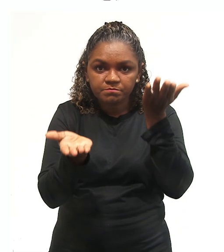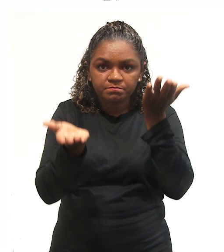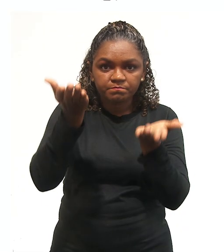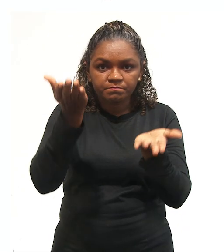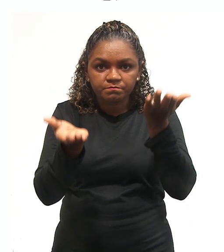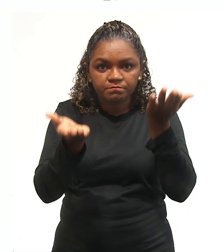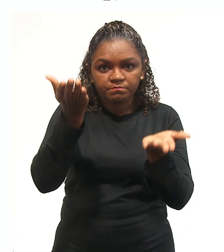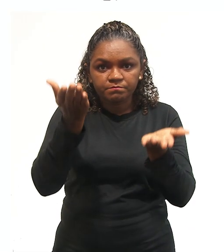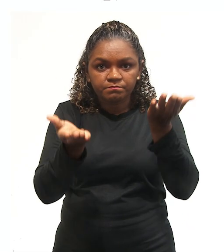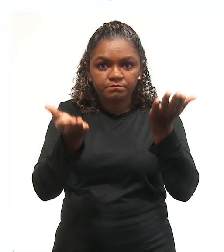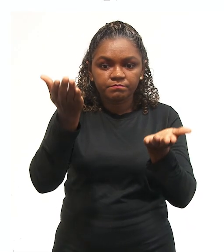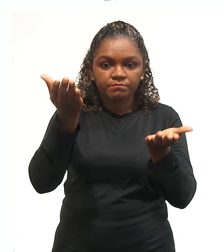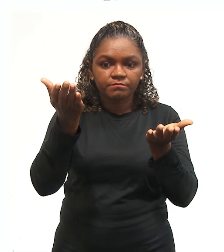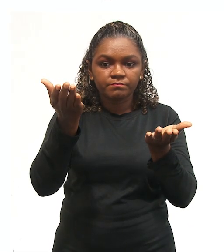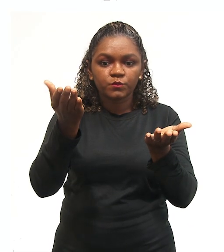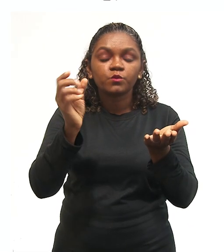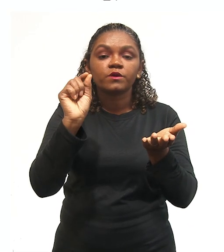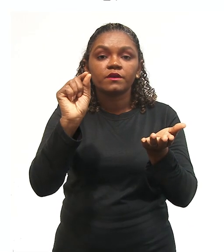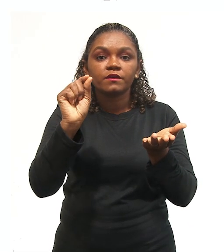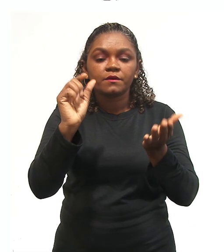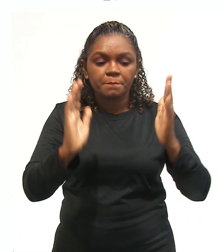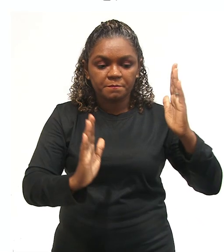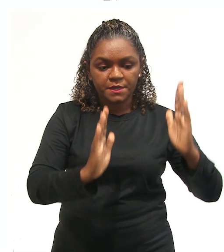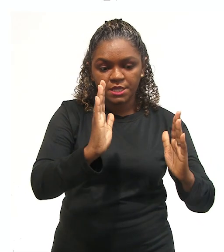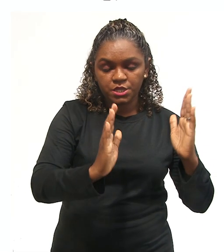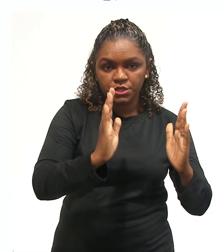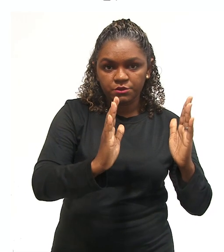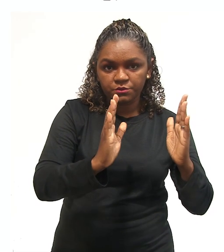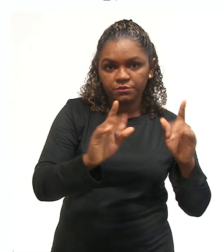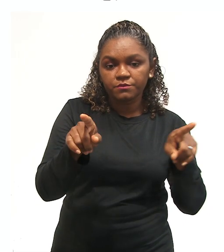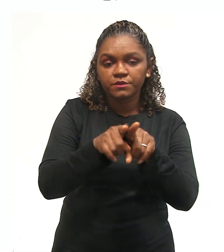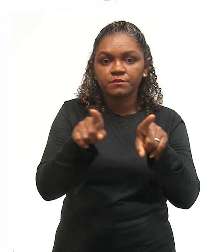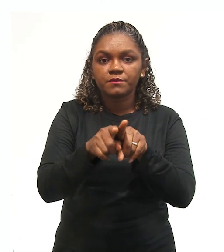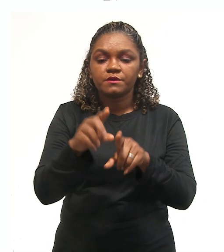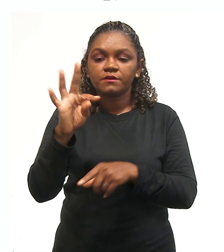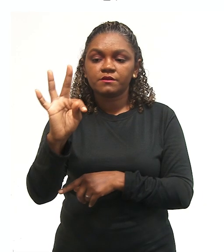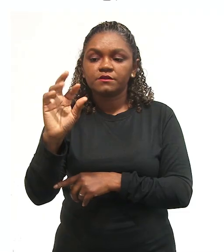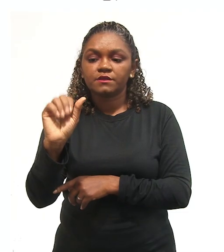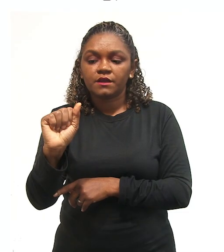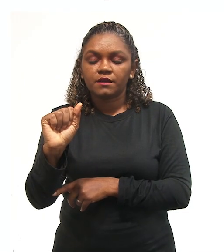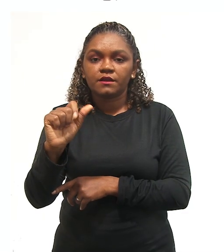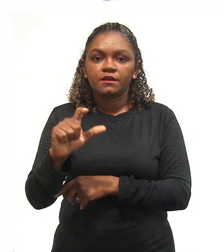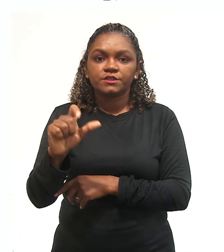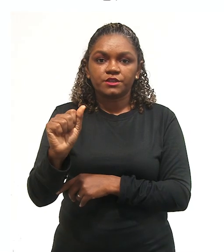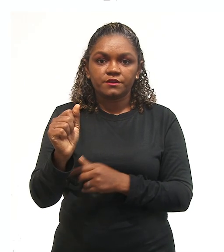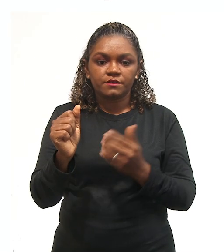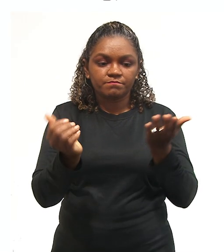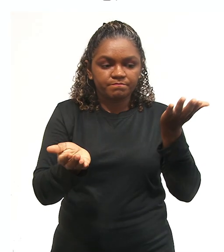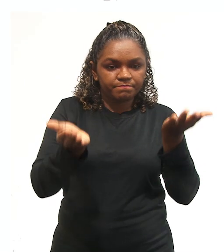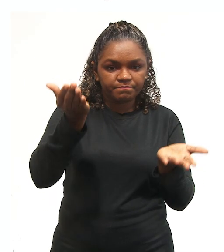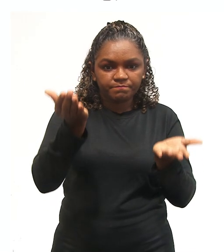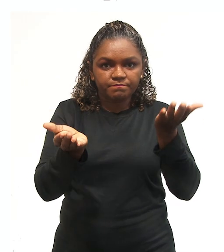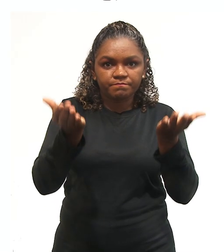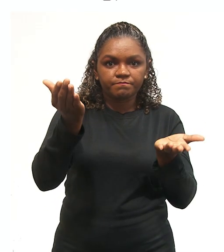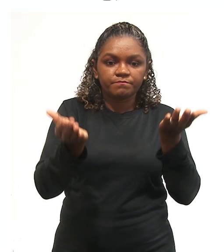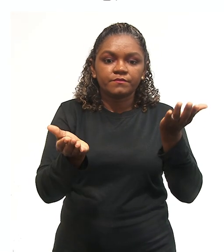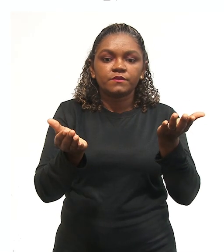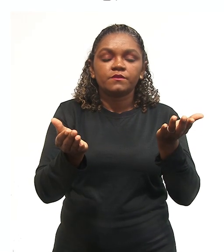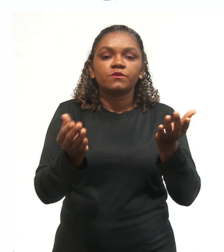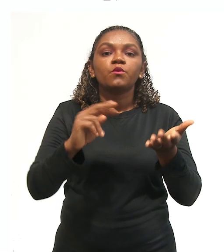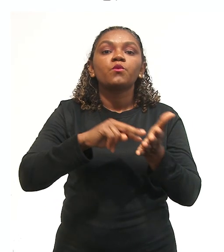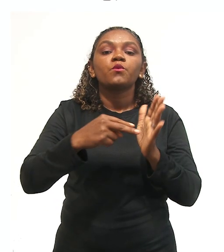de proporcionalidade entre a taxa e o período. Ou seja, a razão